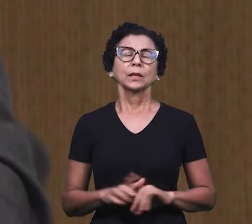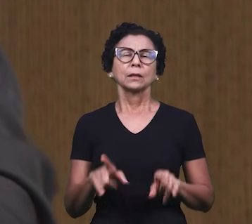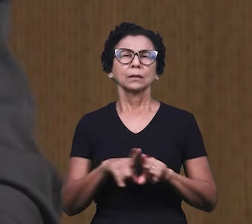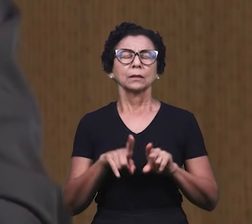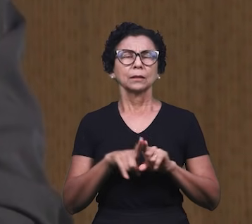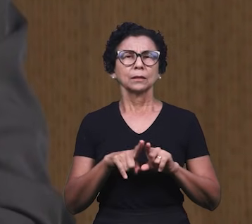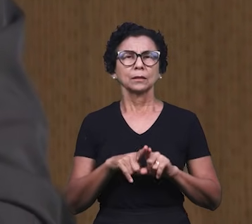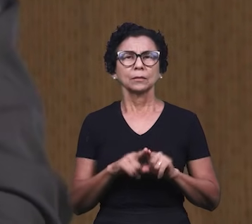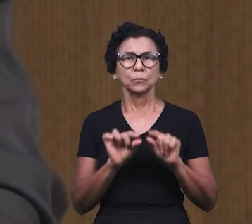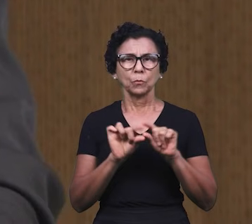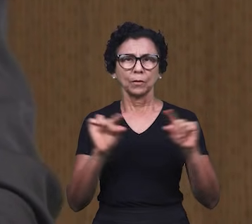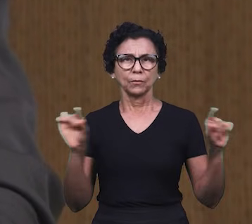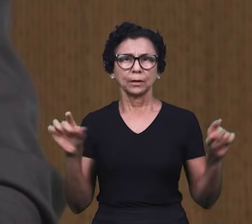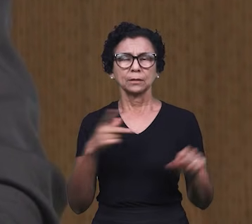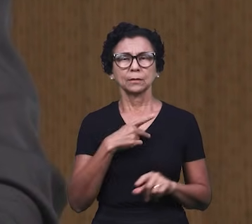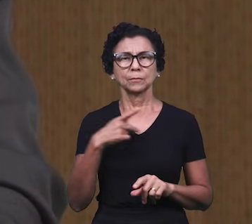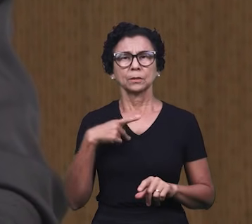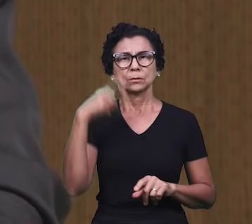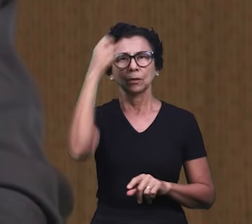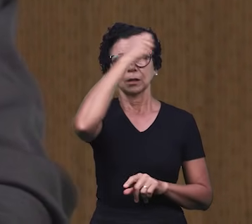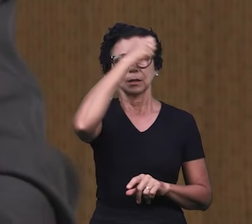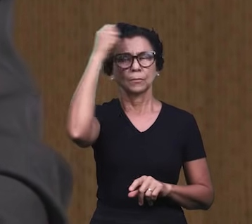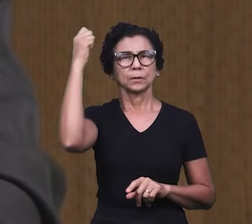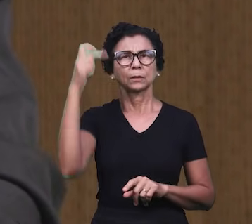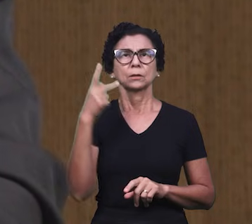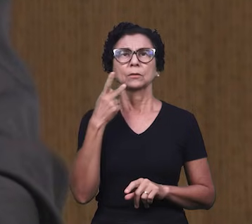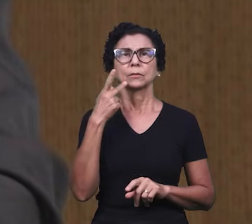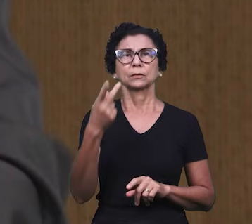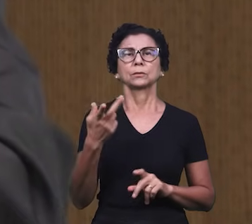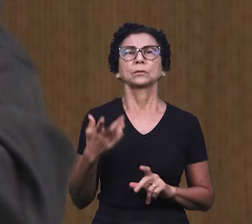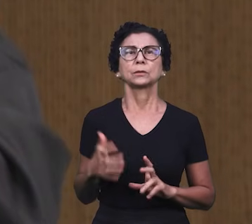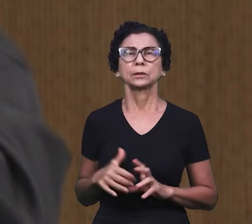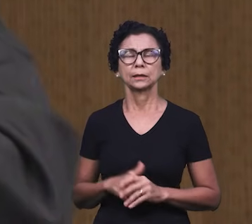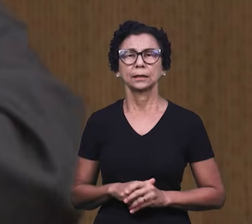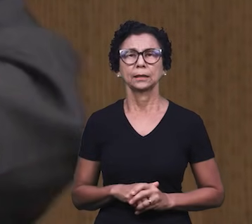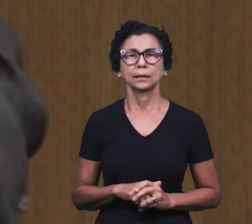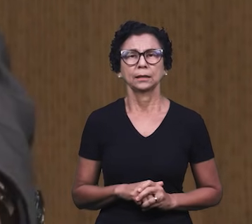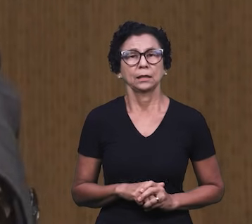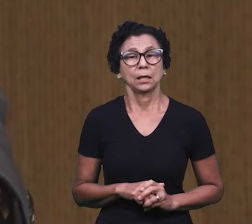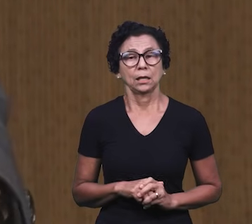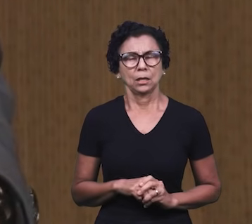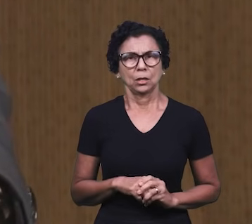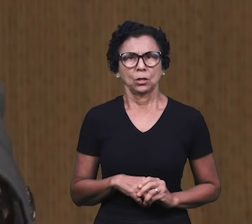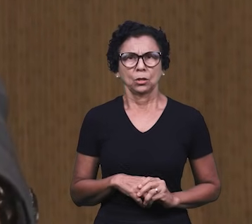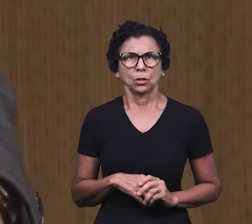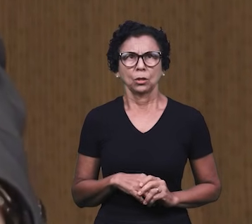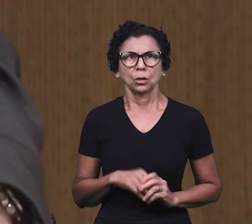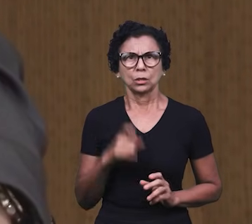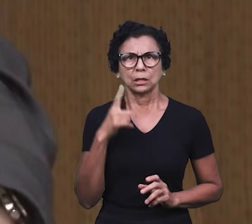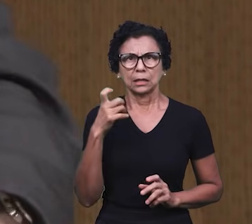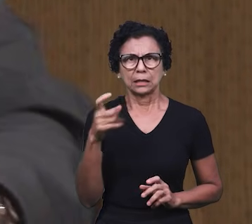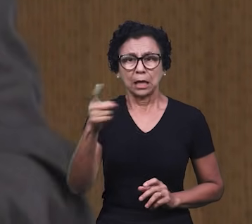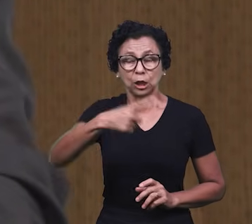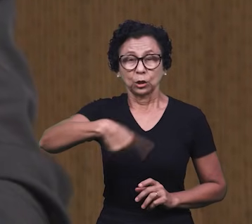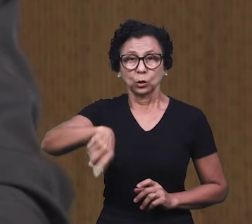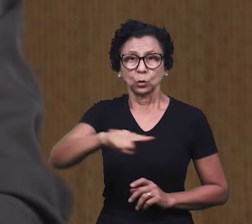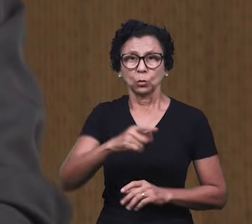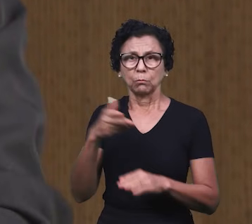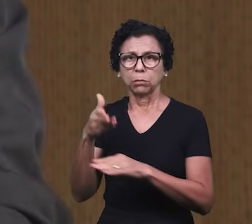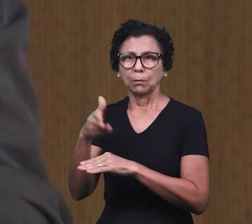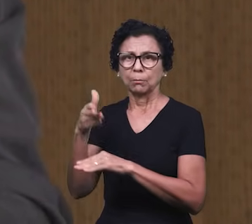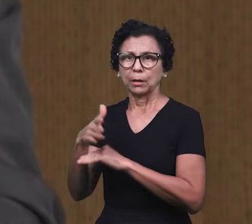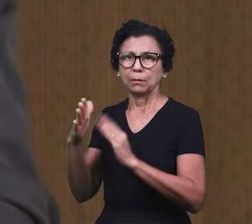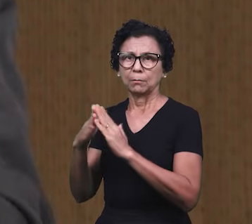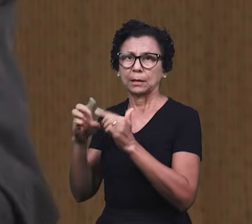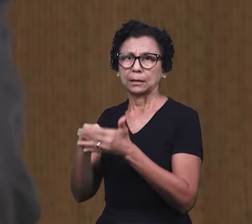Amadeu frisa muito isso, né? No nosso interesse não é que todo mundo seja da Igreja Cristã Maranata. O nosso